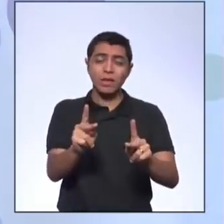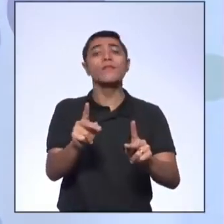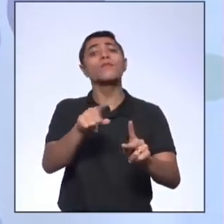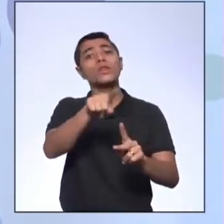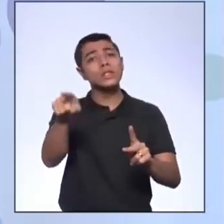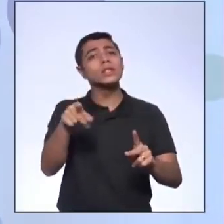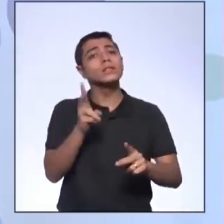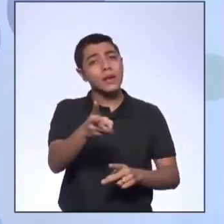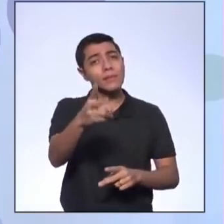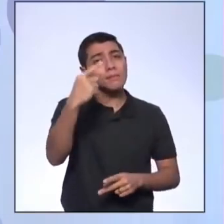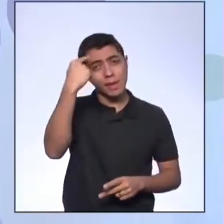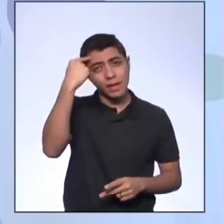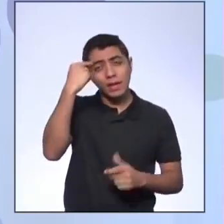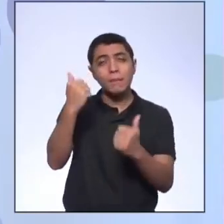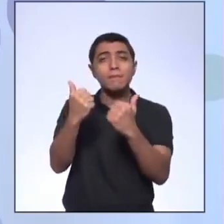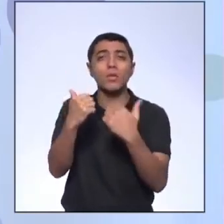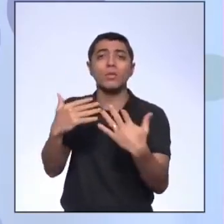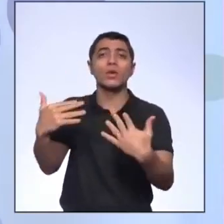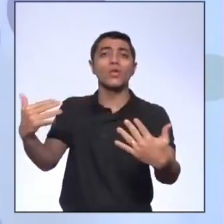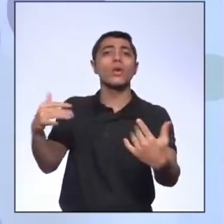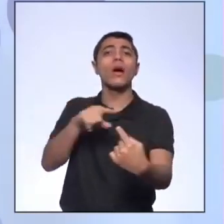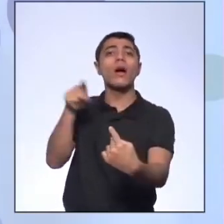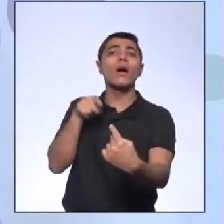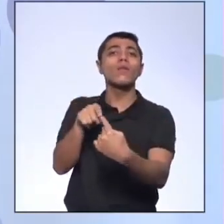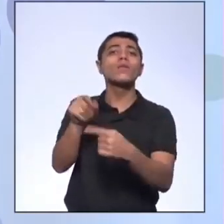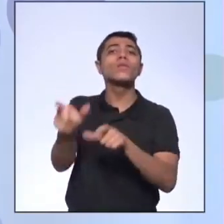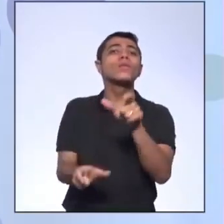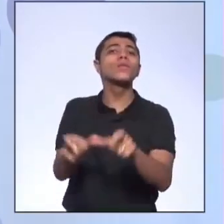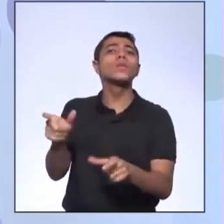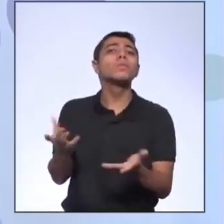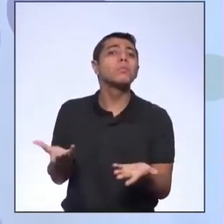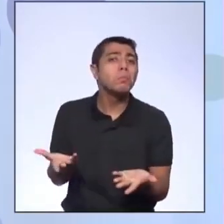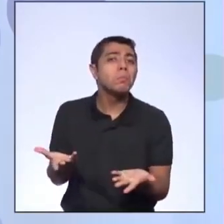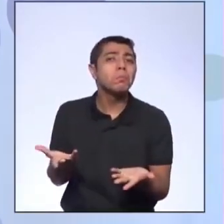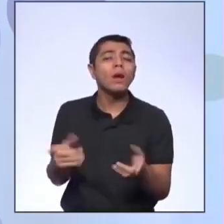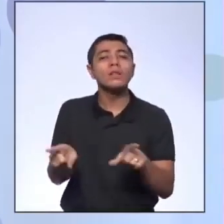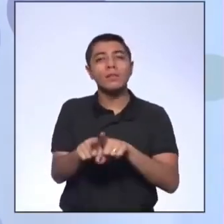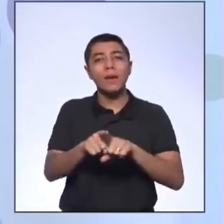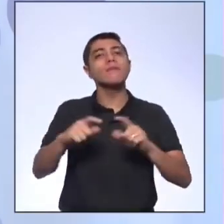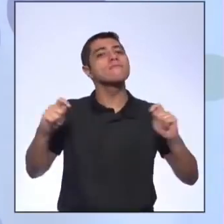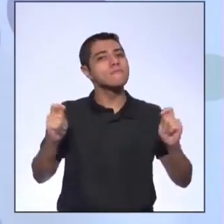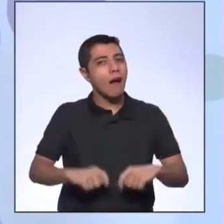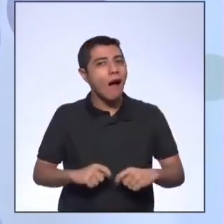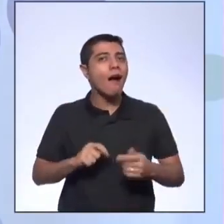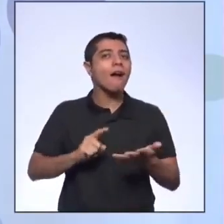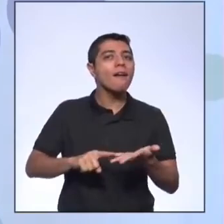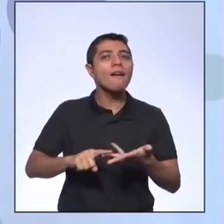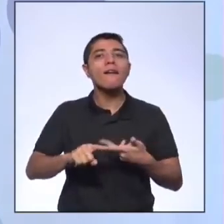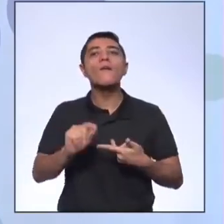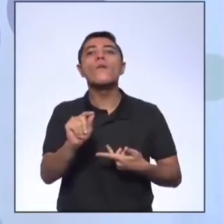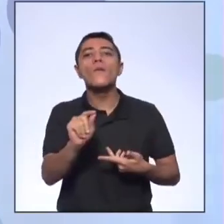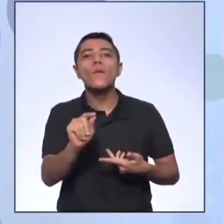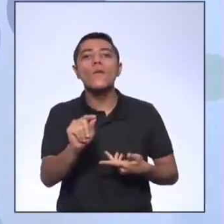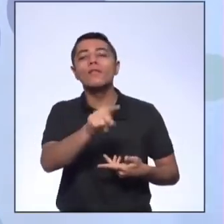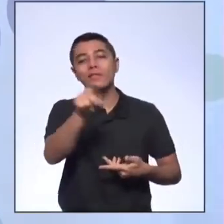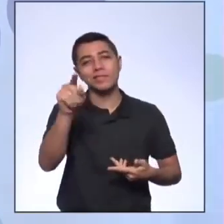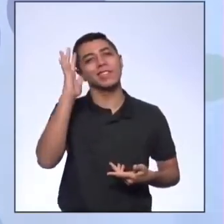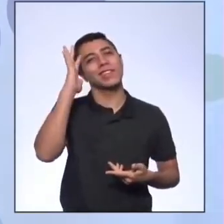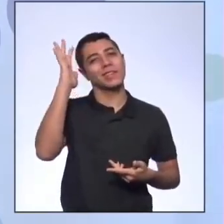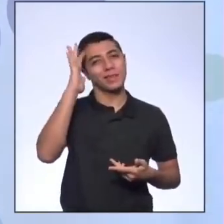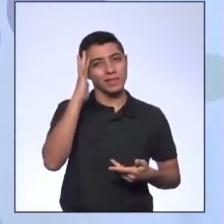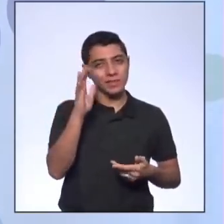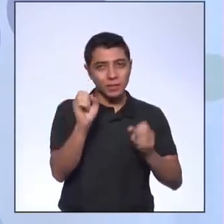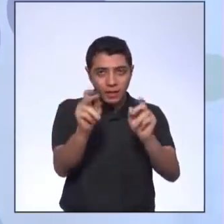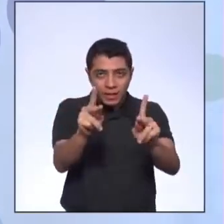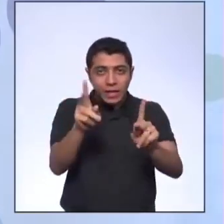de vocês e sempre pensem nessas possibilidades, tá? O que engloba, lembra da questão do sistema, o sistêmico, o